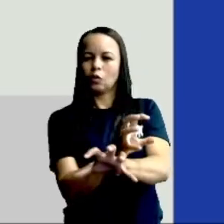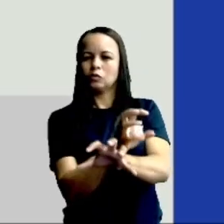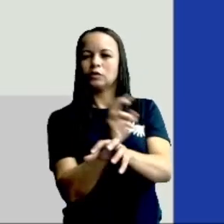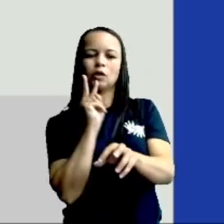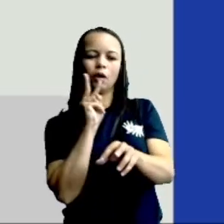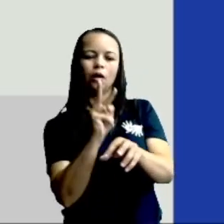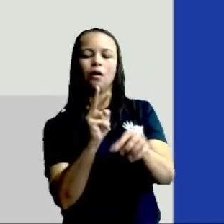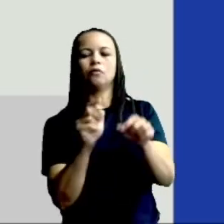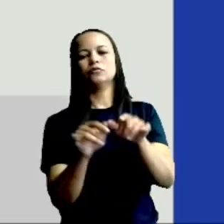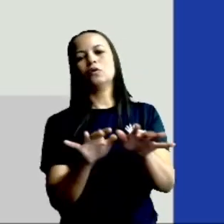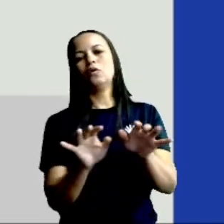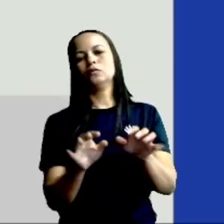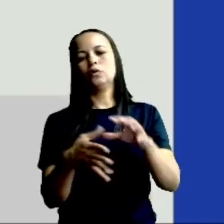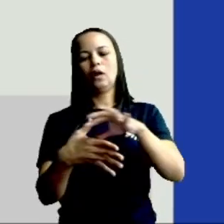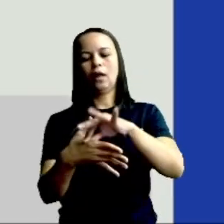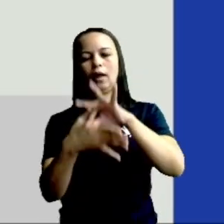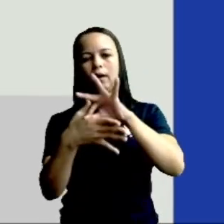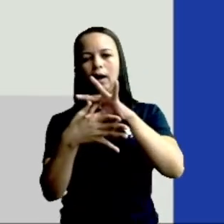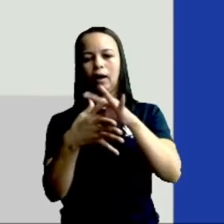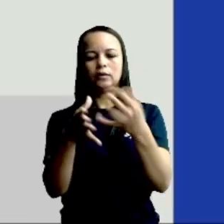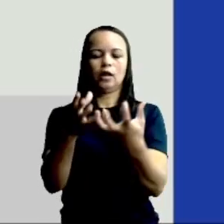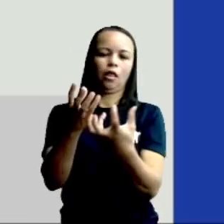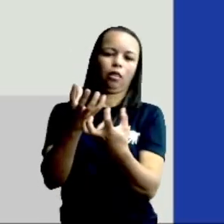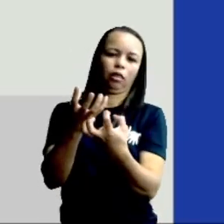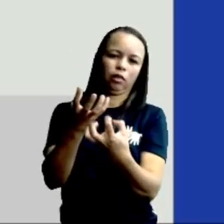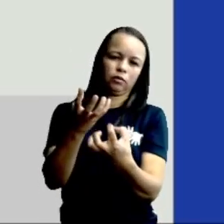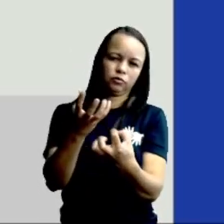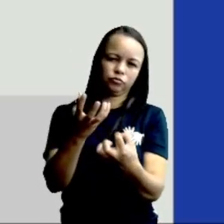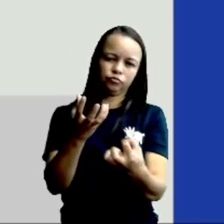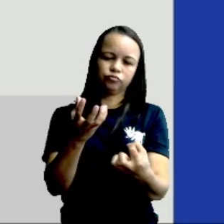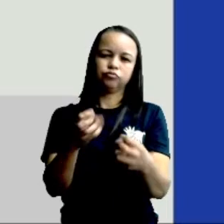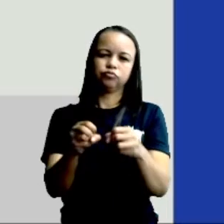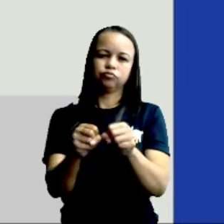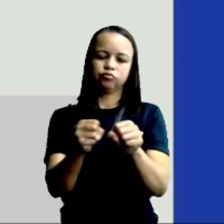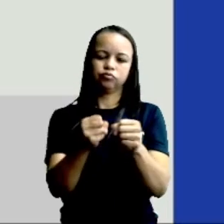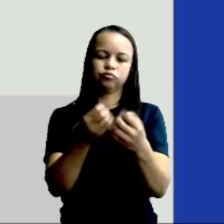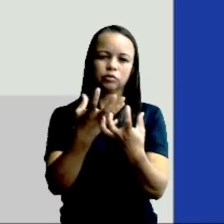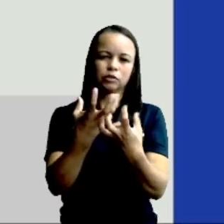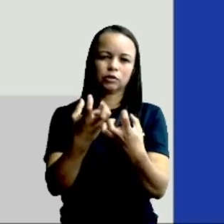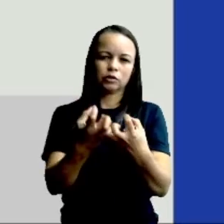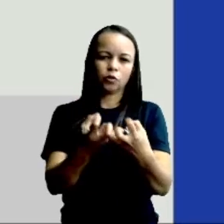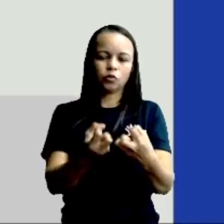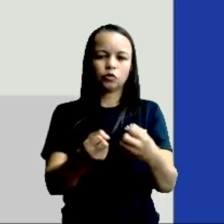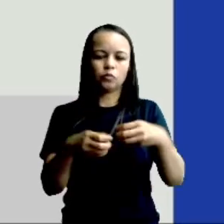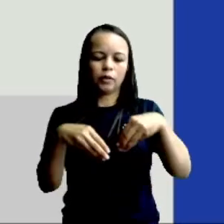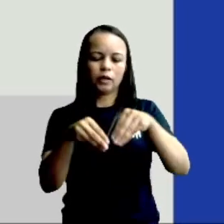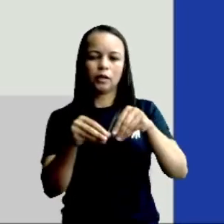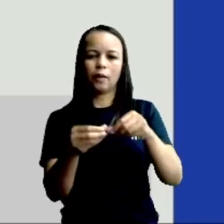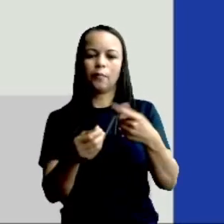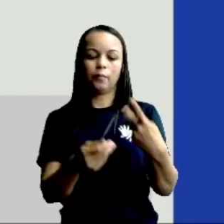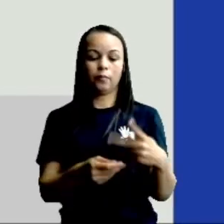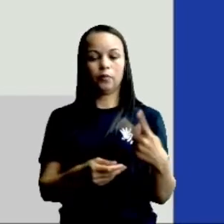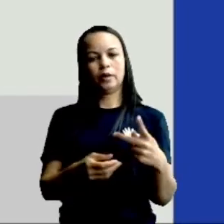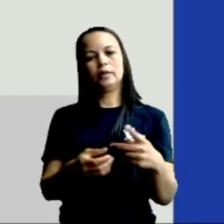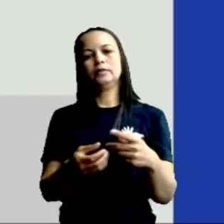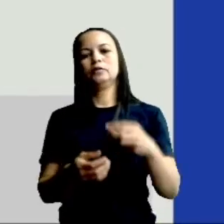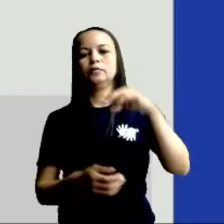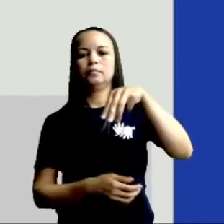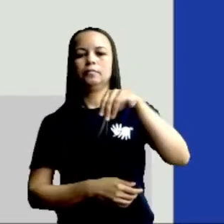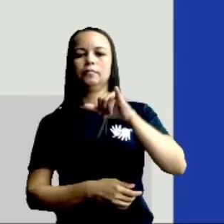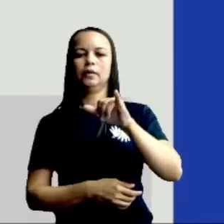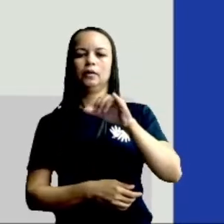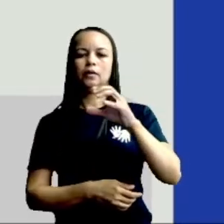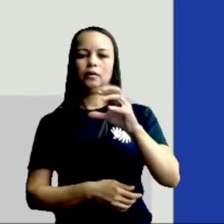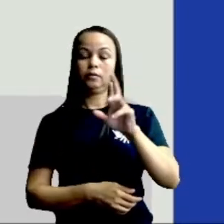animal. Toda aquela carne ali, ela foi deteriorada, ela foi decomposta, foi consumida por esses micro-organismos,